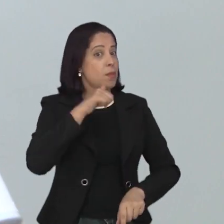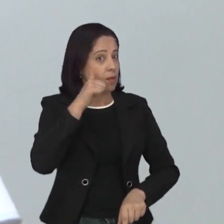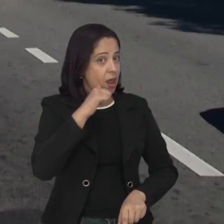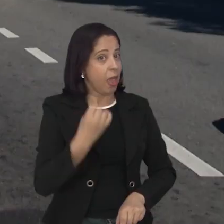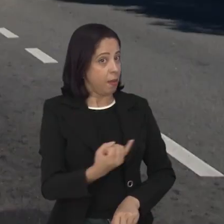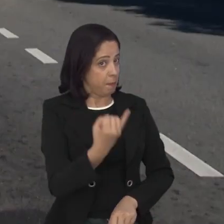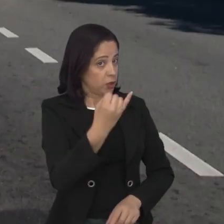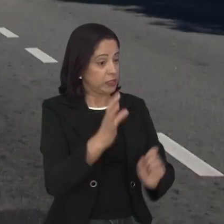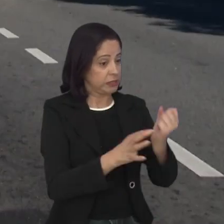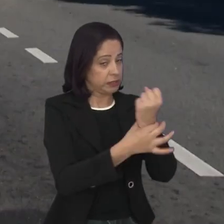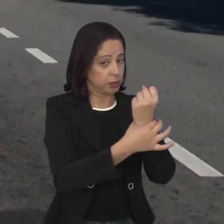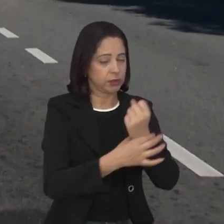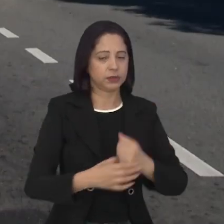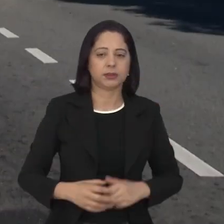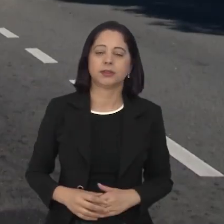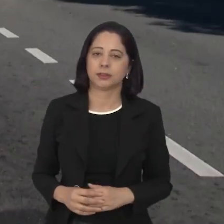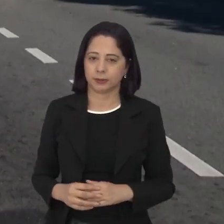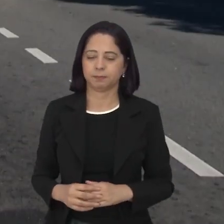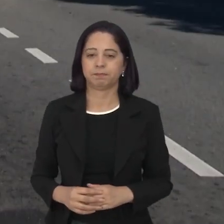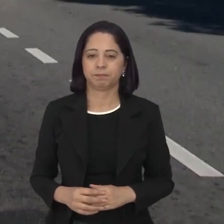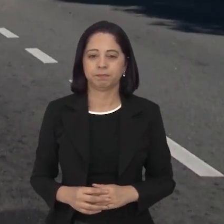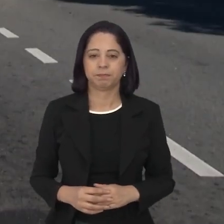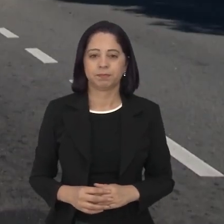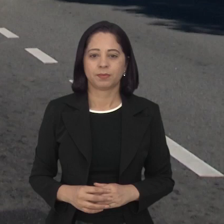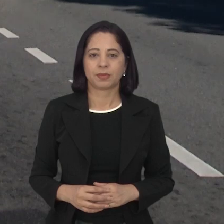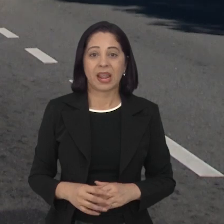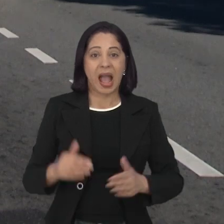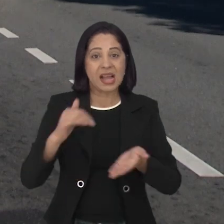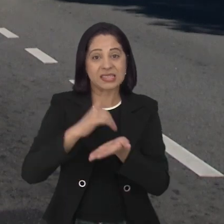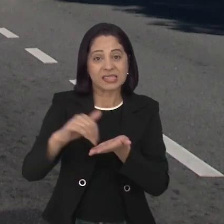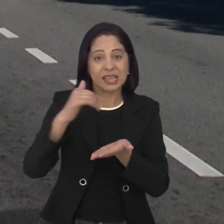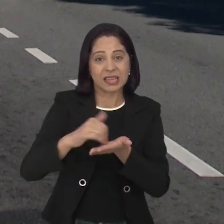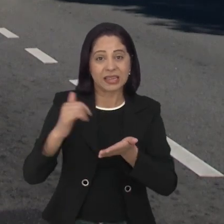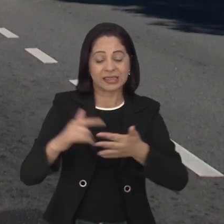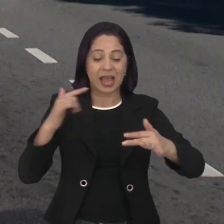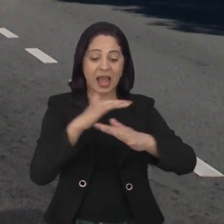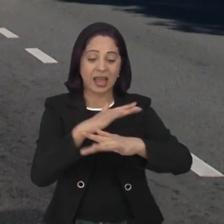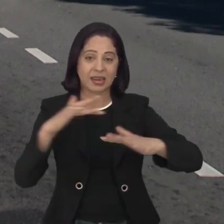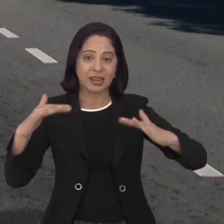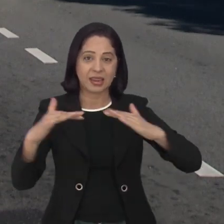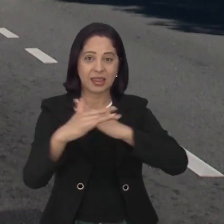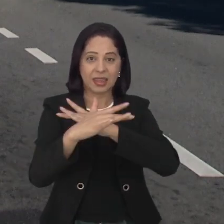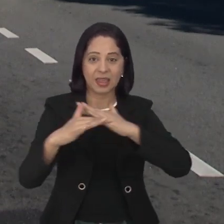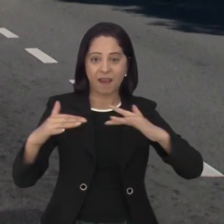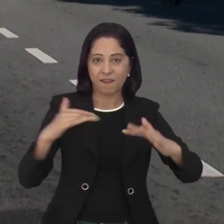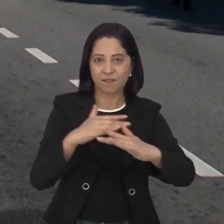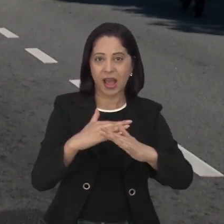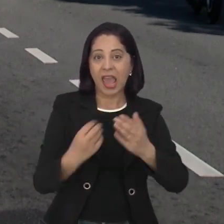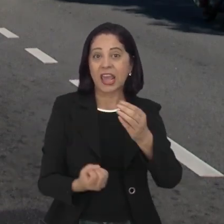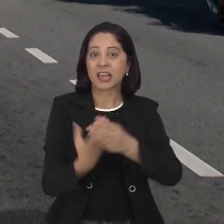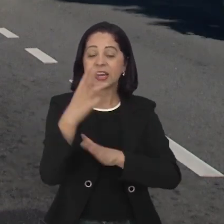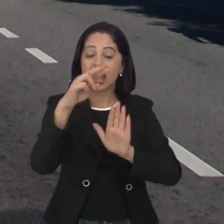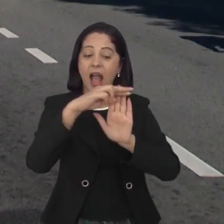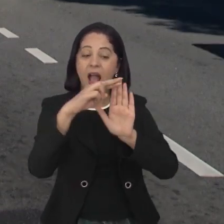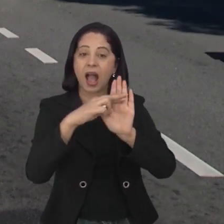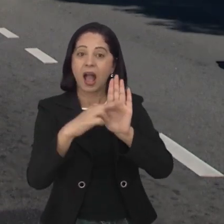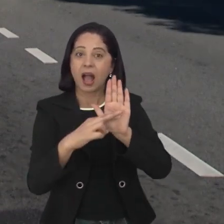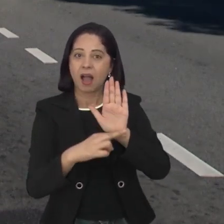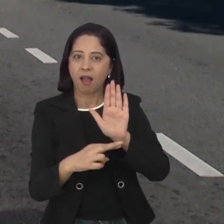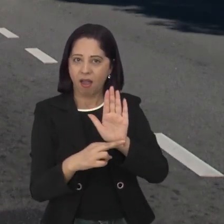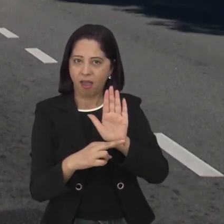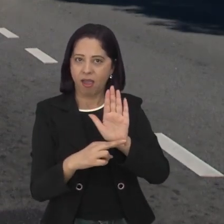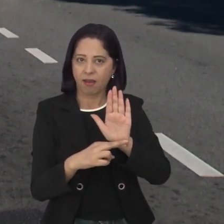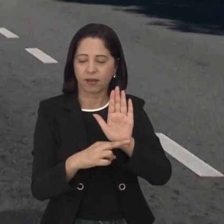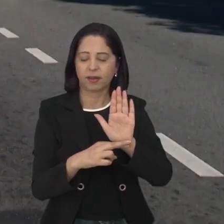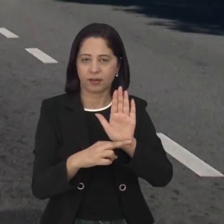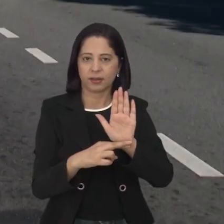mulheres né na prática segundo o vereador é a secretaria de mobilidade urbana que vai criar as regras para o processo de